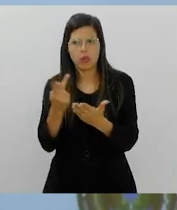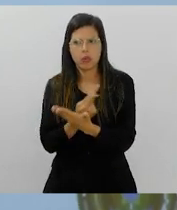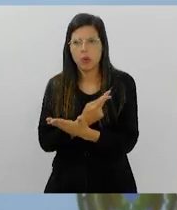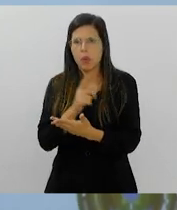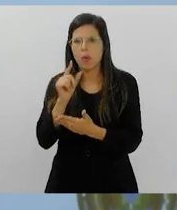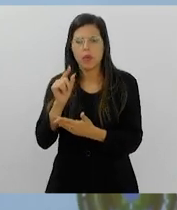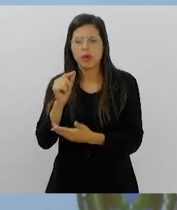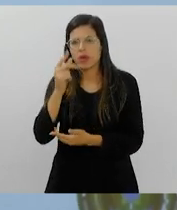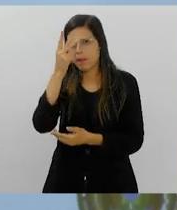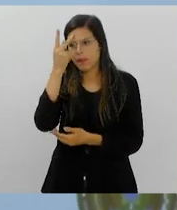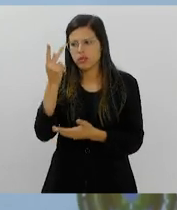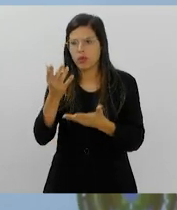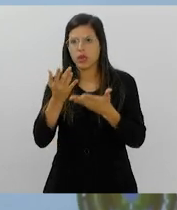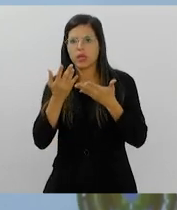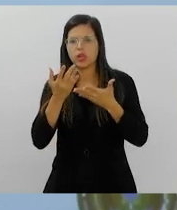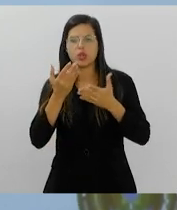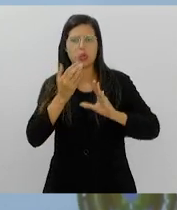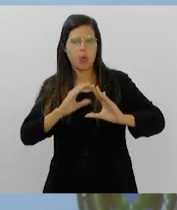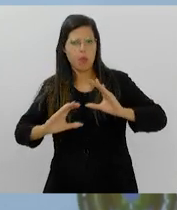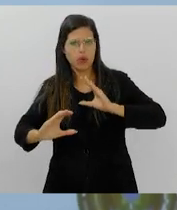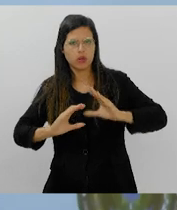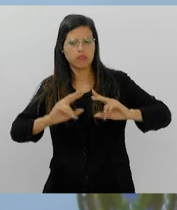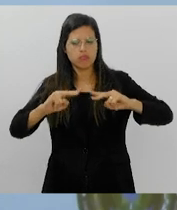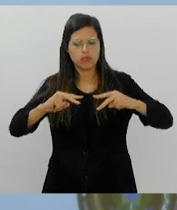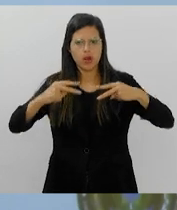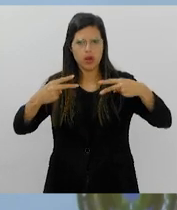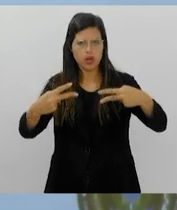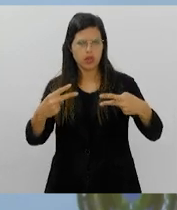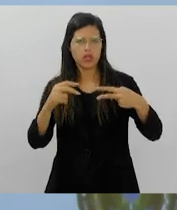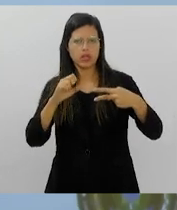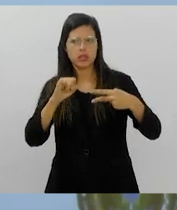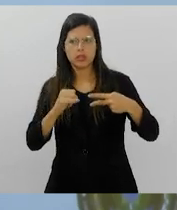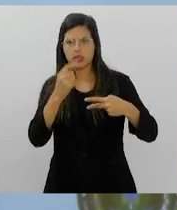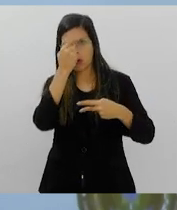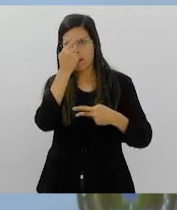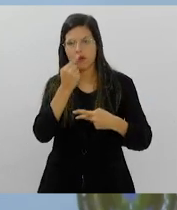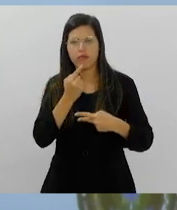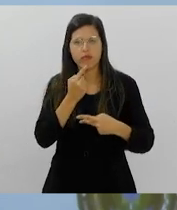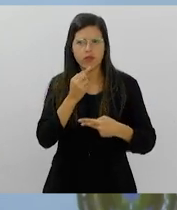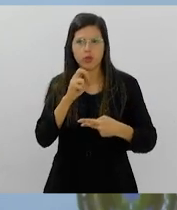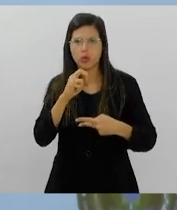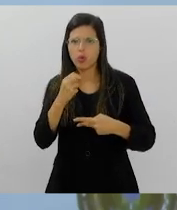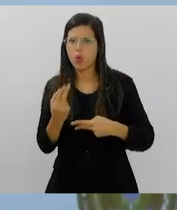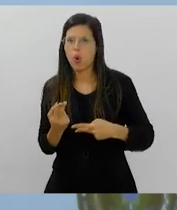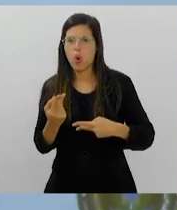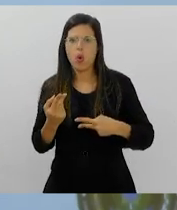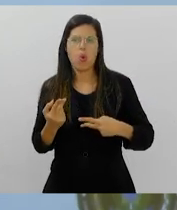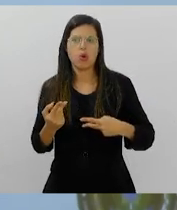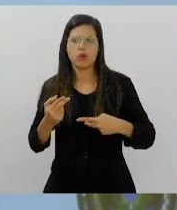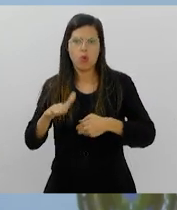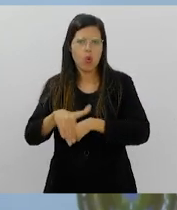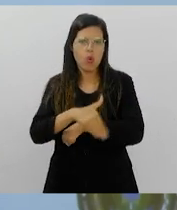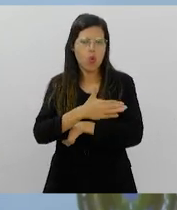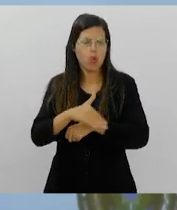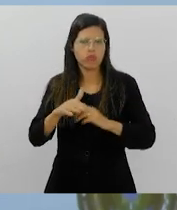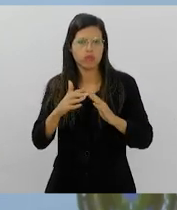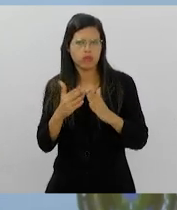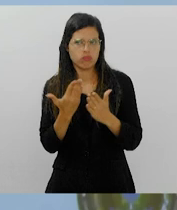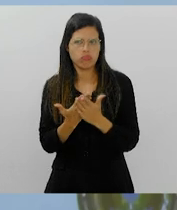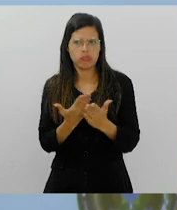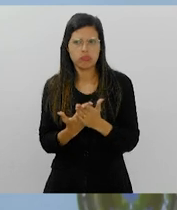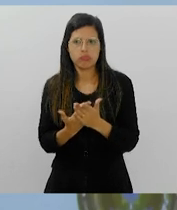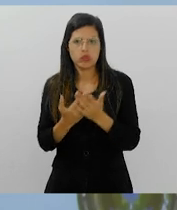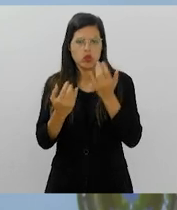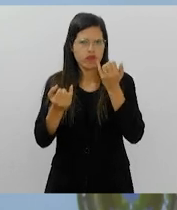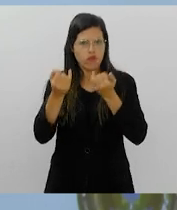comunicar, ele verifica que link é esse, se se refere a um perfil, se se refere ao endereço de uma escola, que informações de alvo